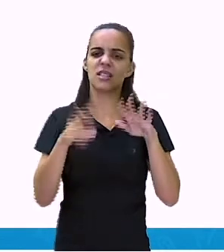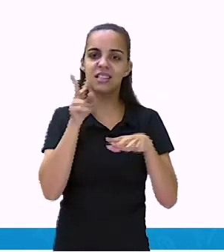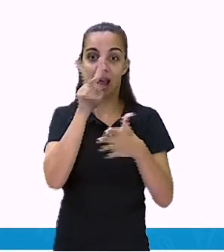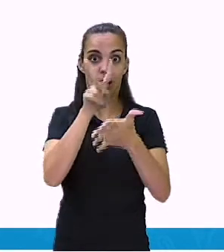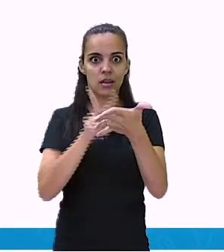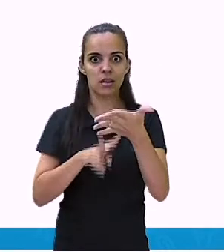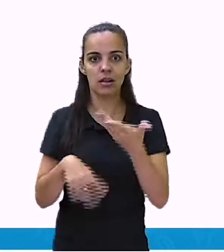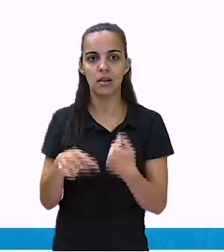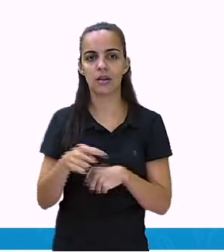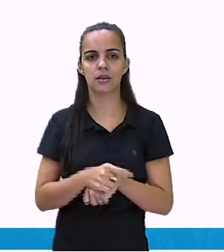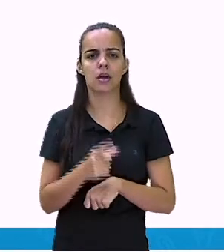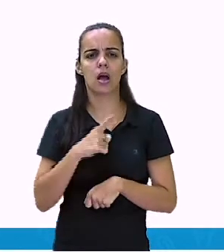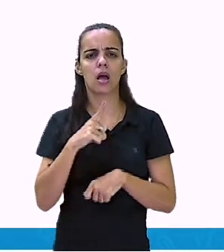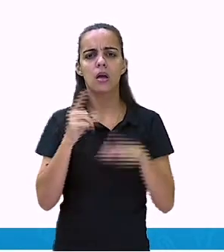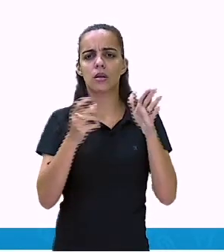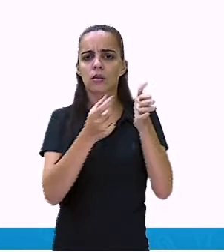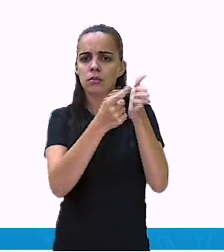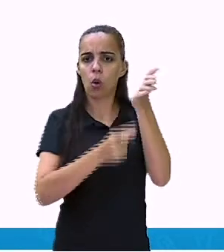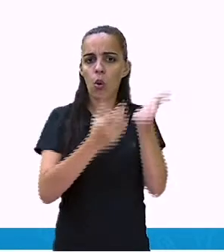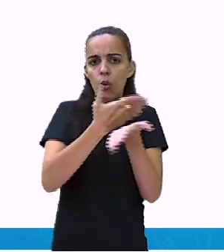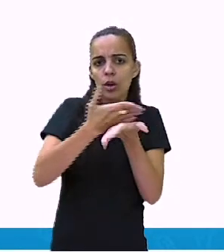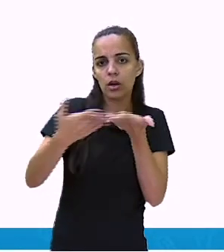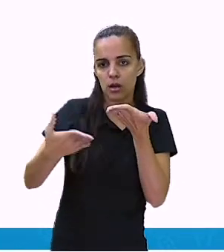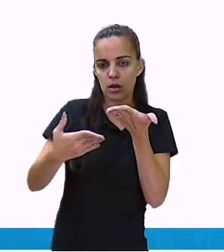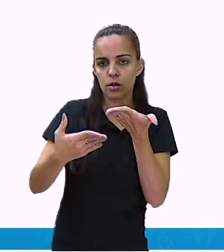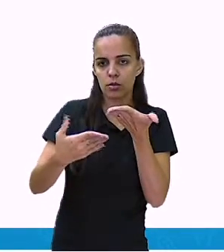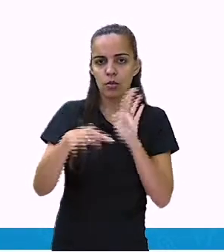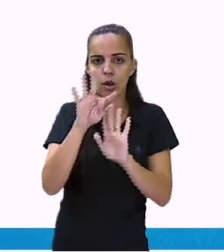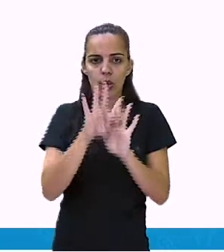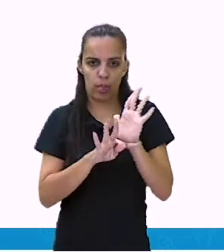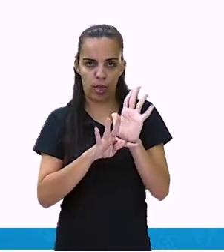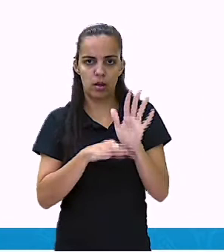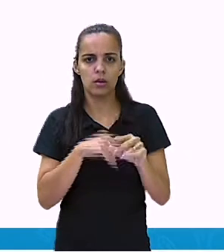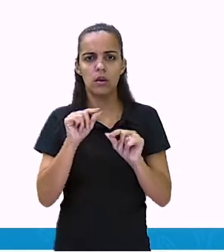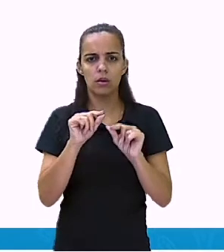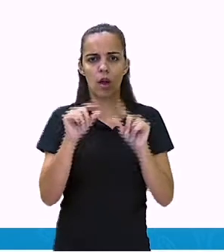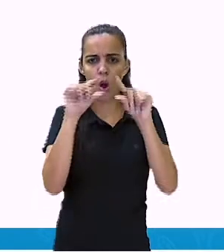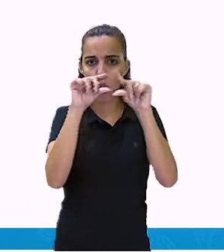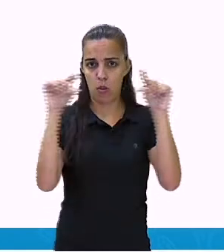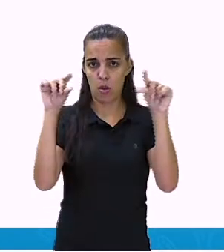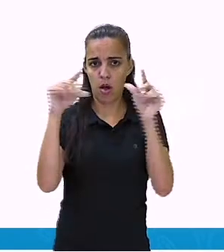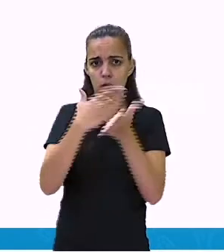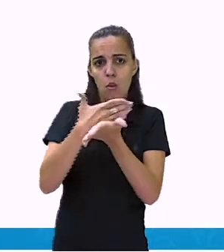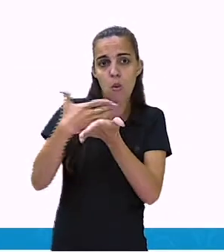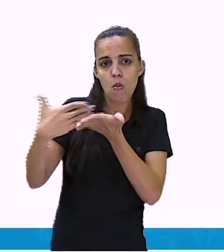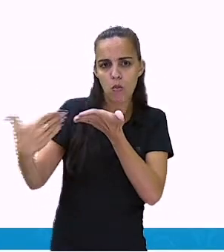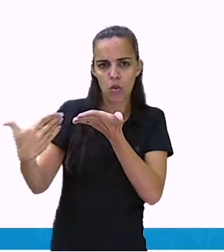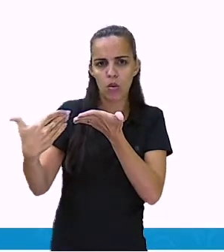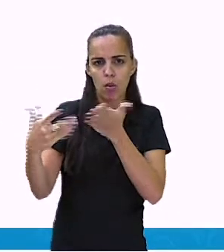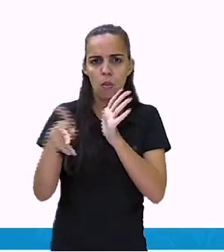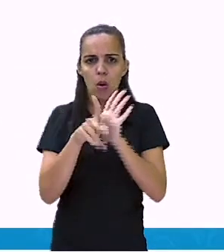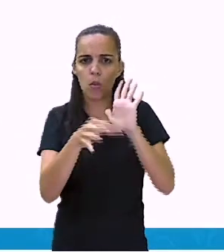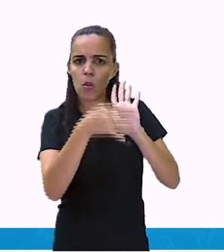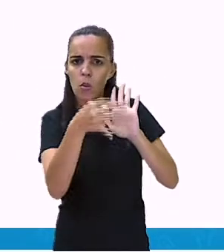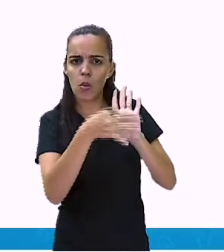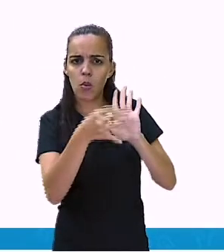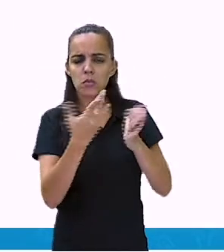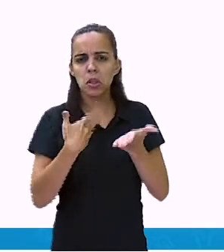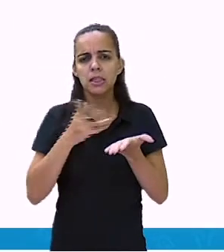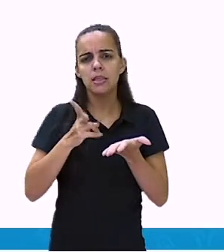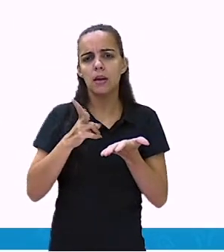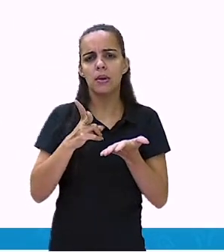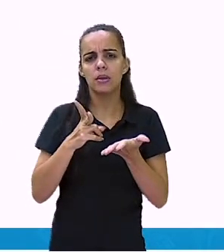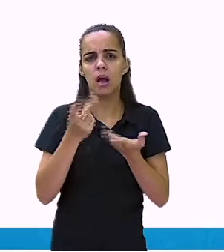Introdução com tese. Os parágrafos iniciais de um artigo de opinião costumam